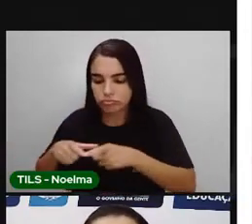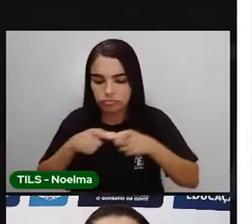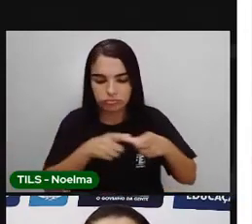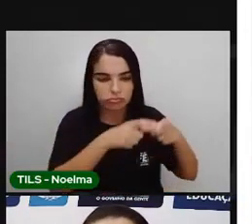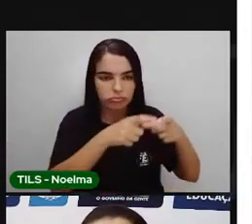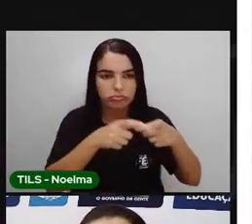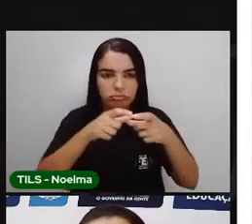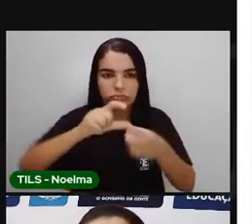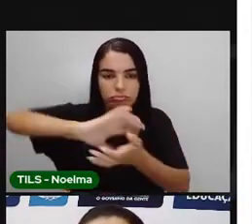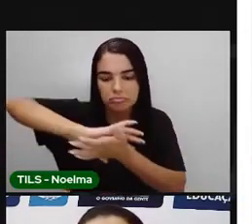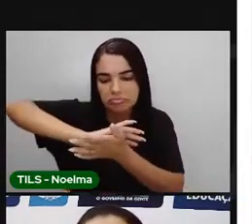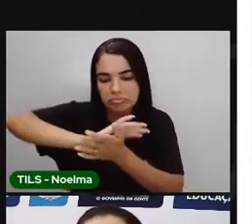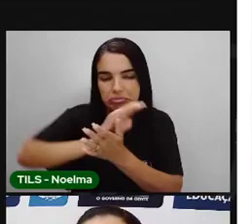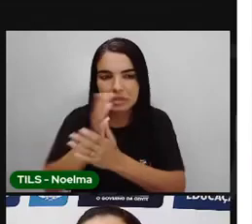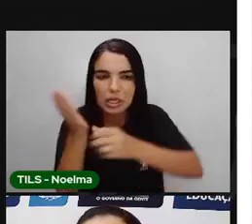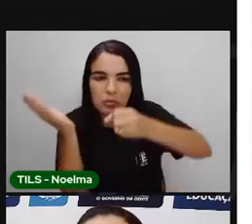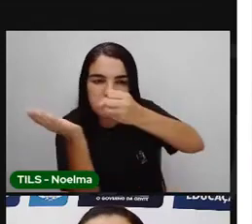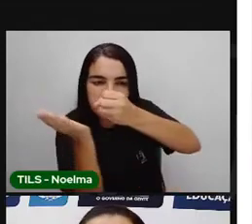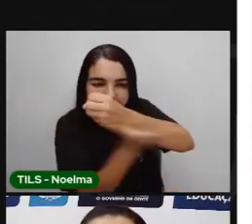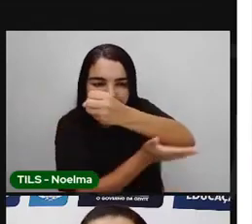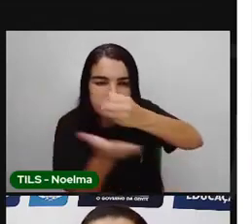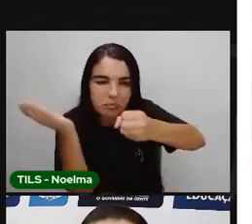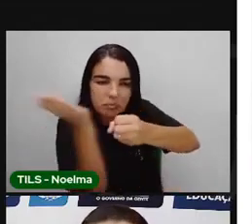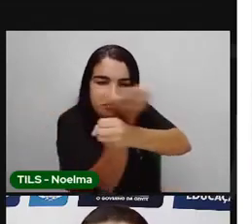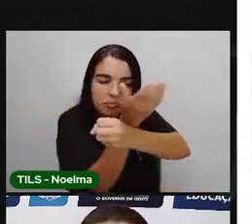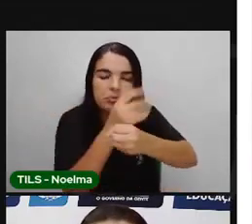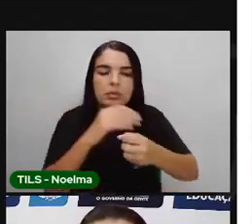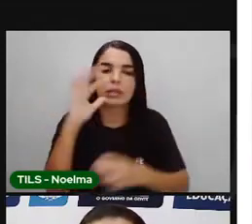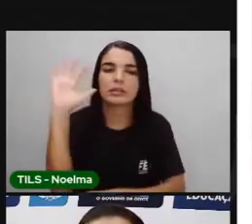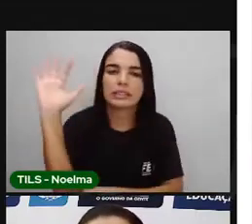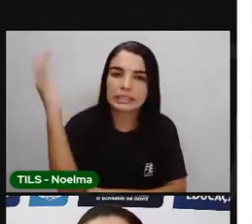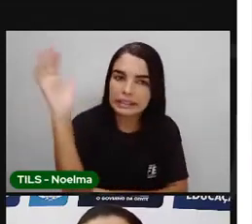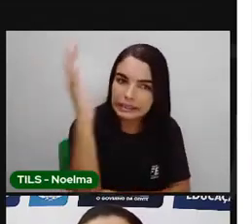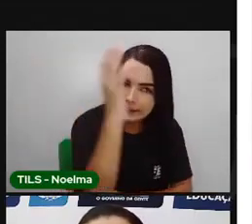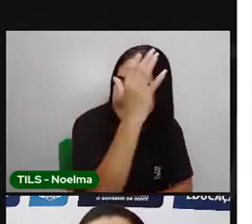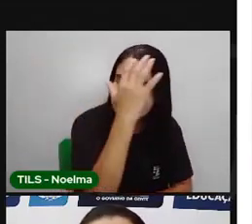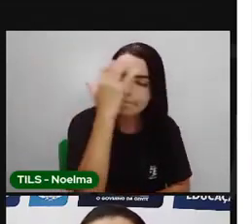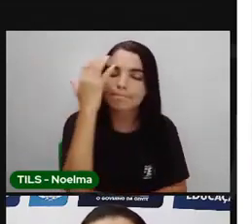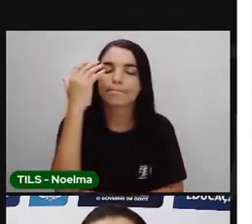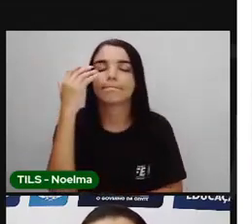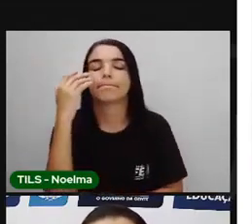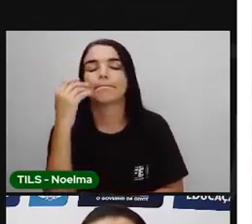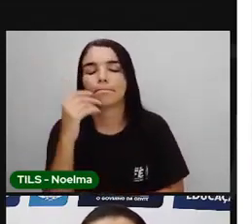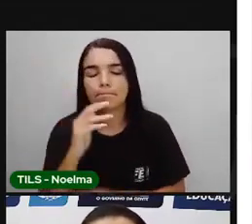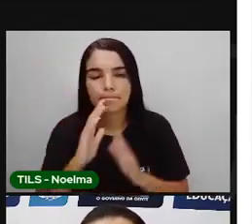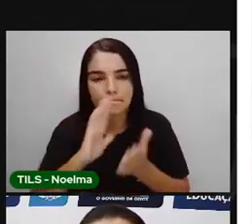partir de 2015, a maior quantidade de áreas